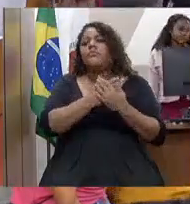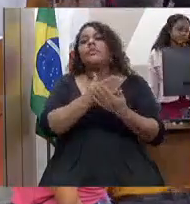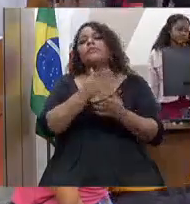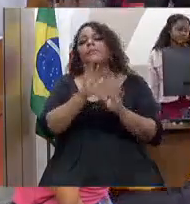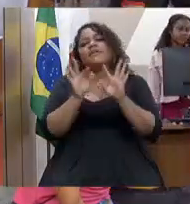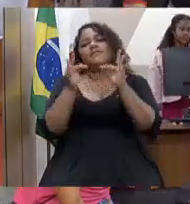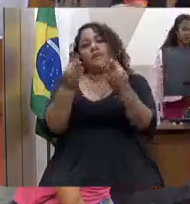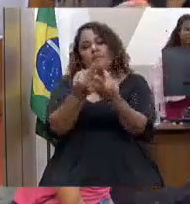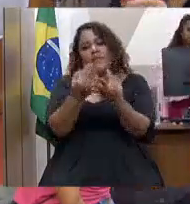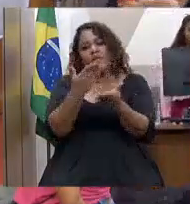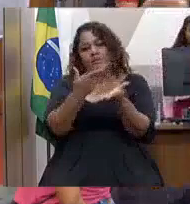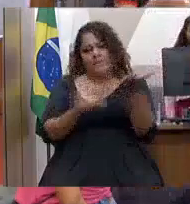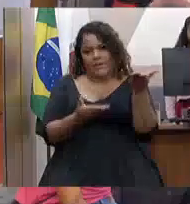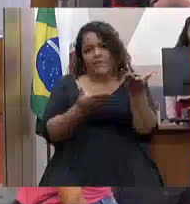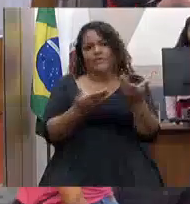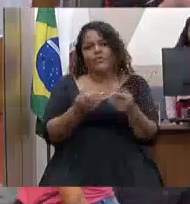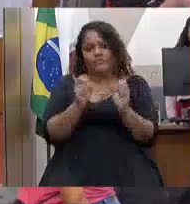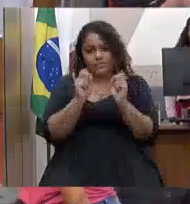trabalho